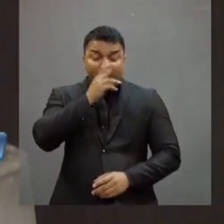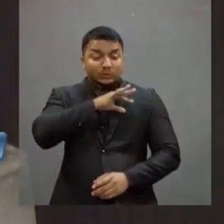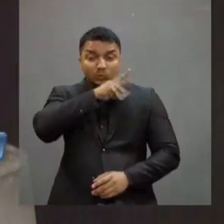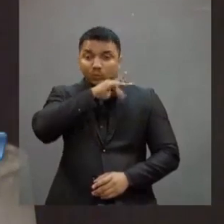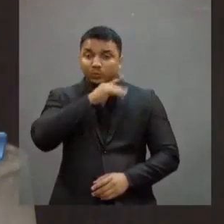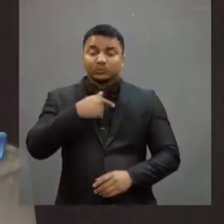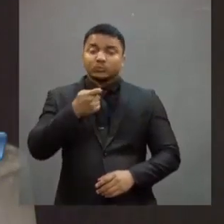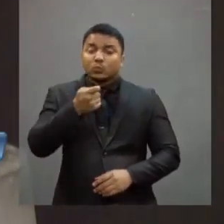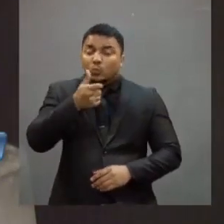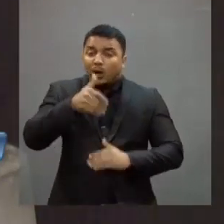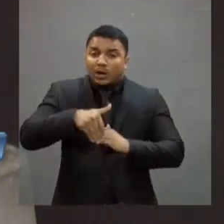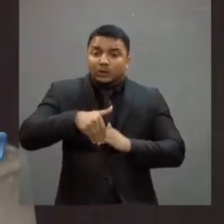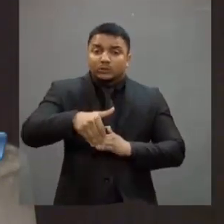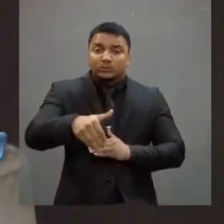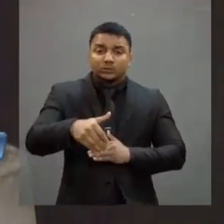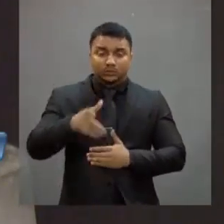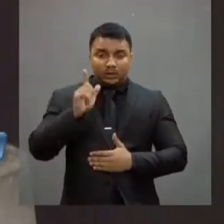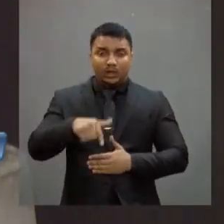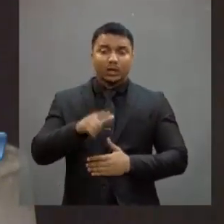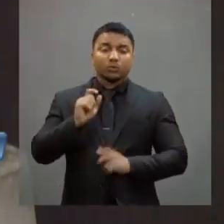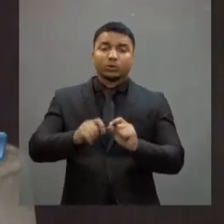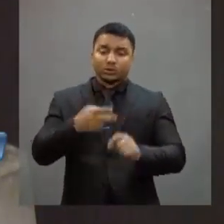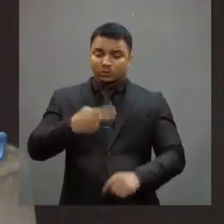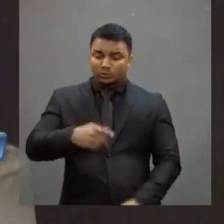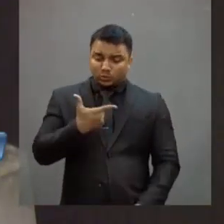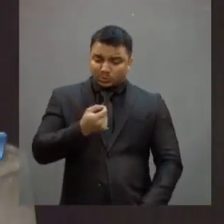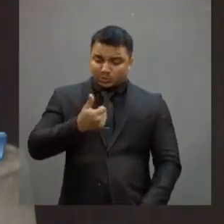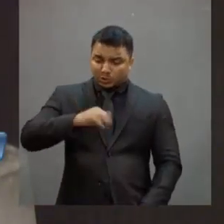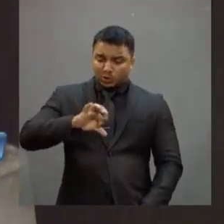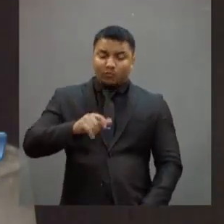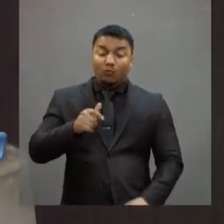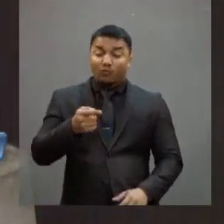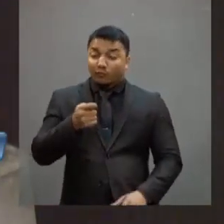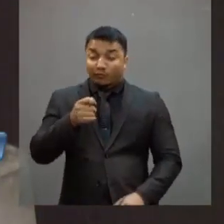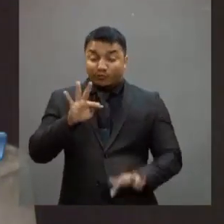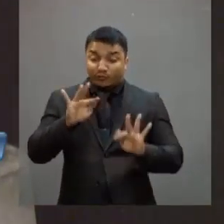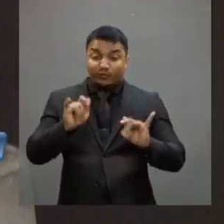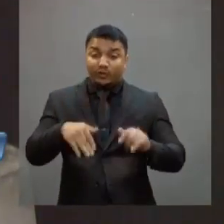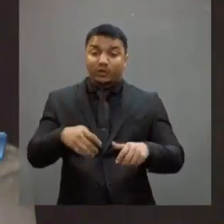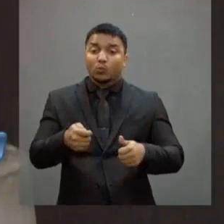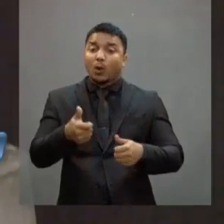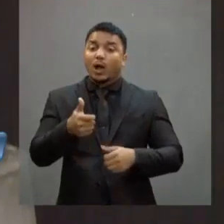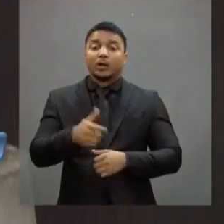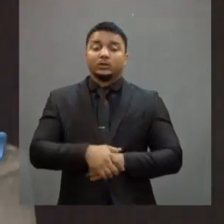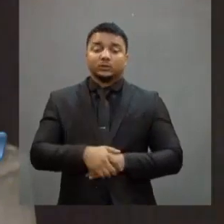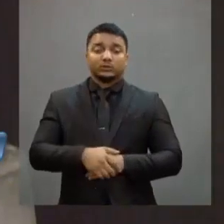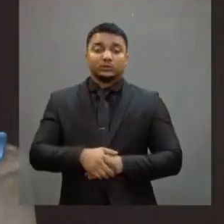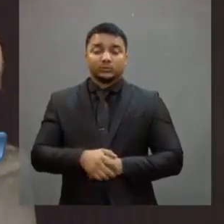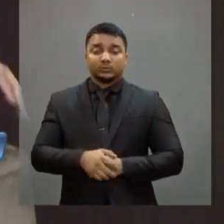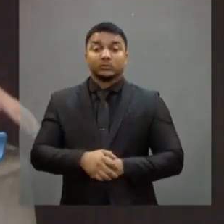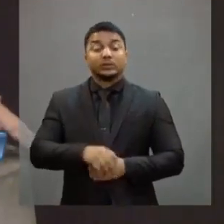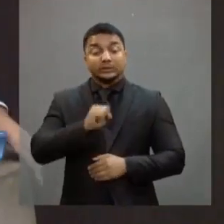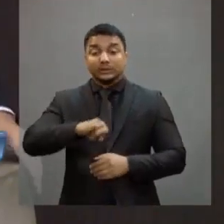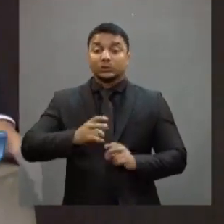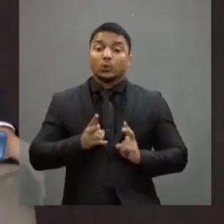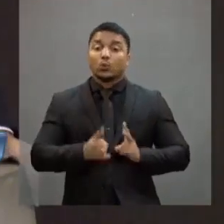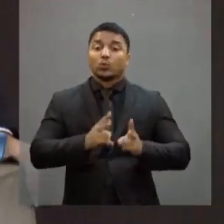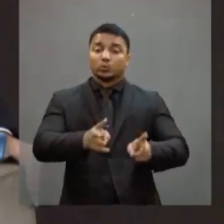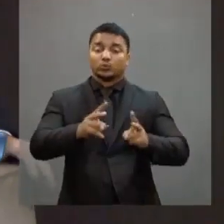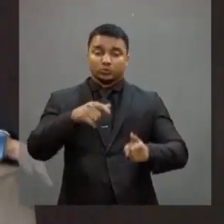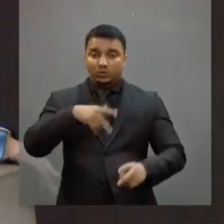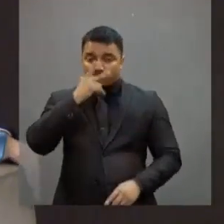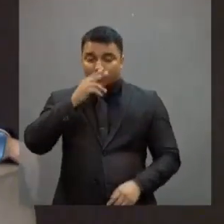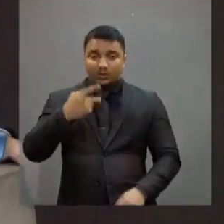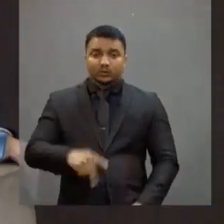nos derradeiros dias de 2019, porque mesmo se permanecer esta